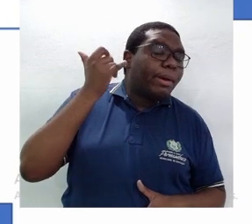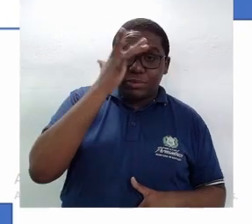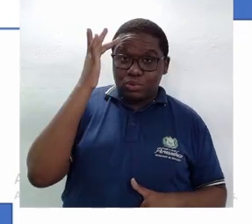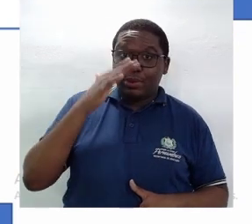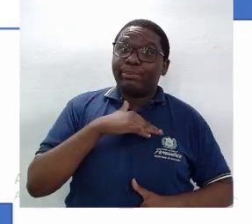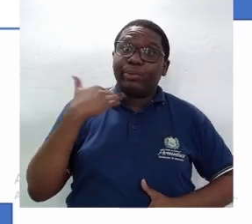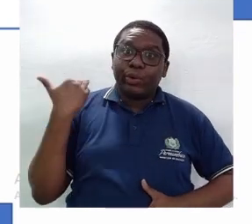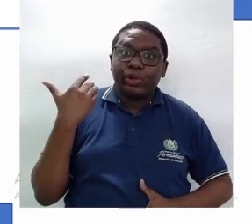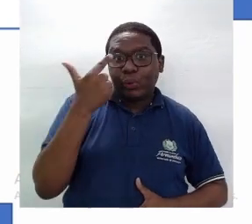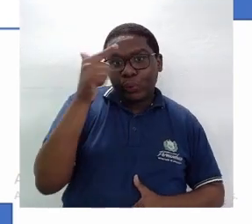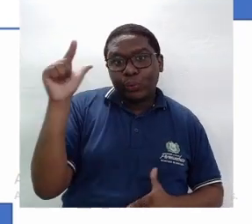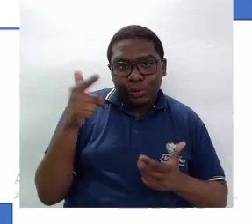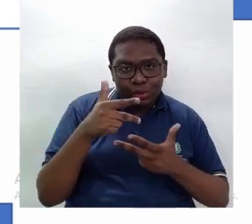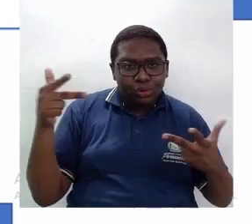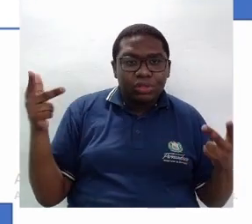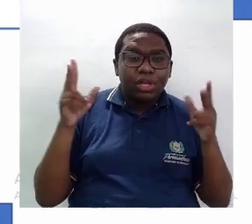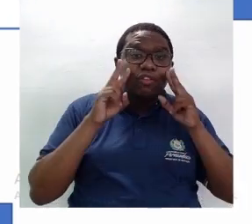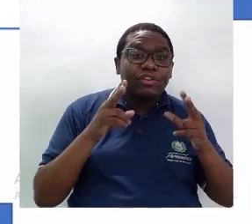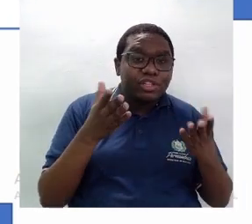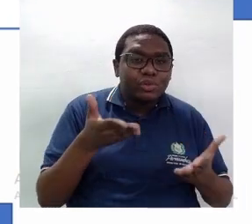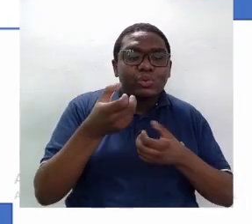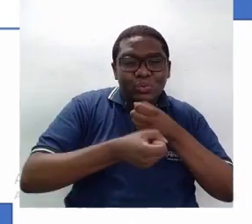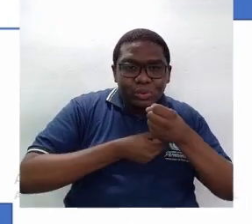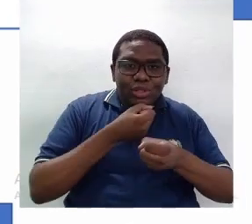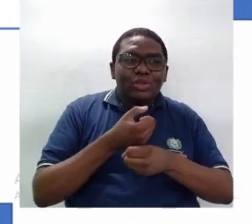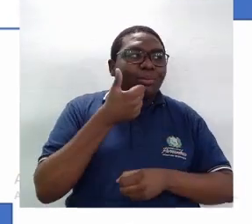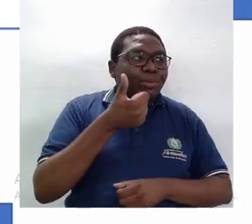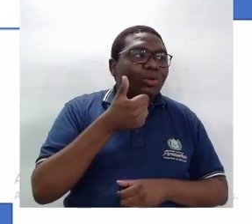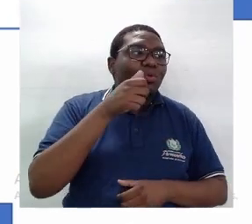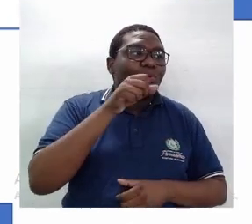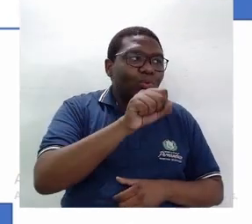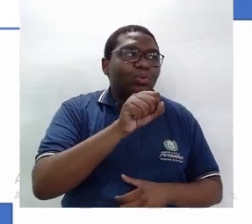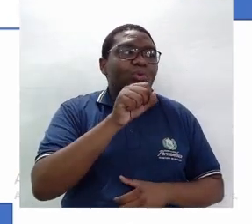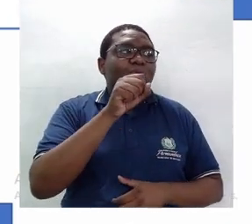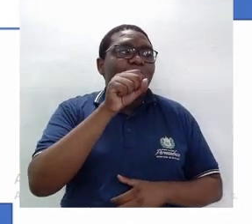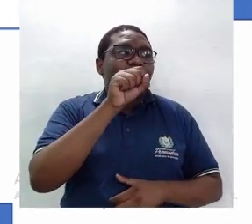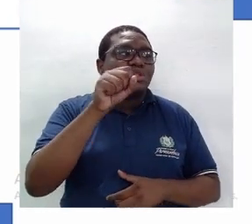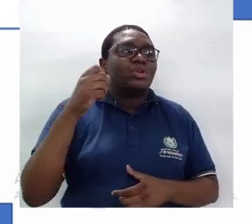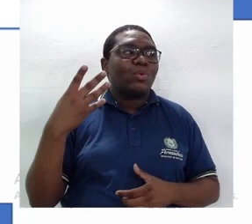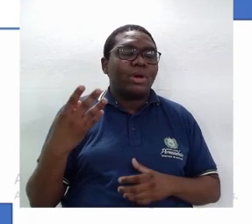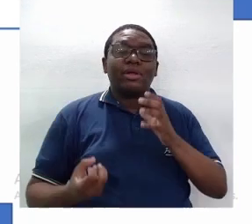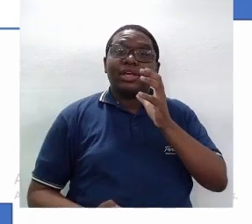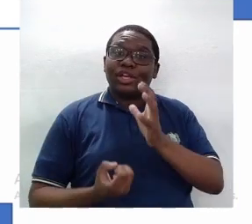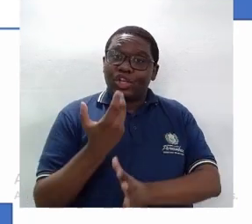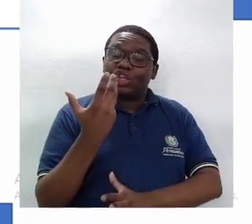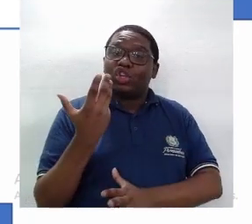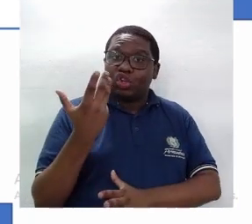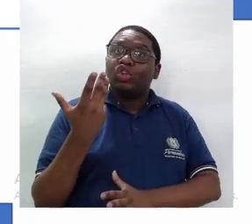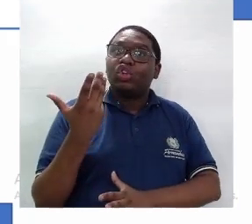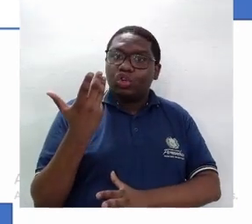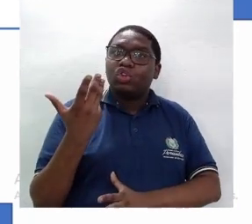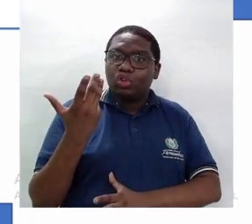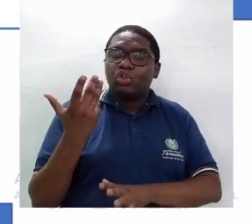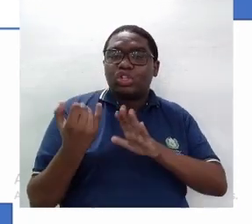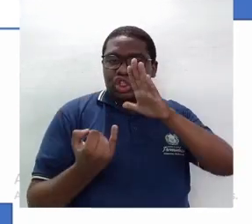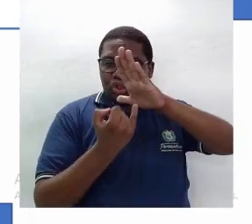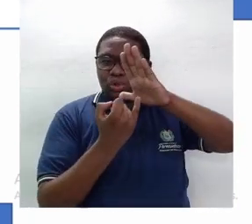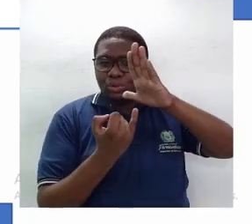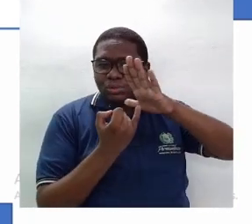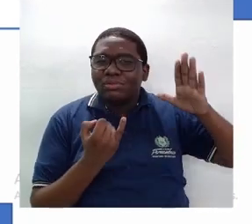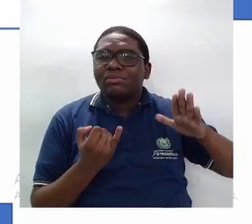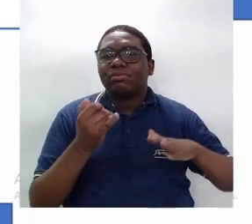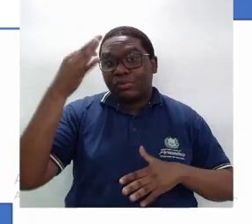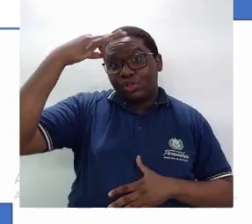coisas. Olhem isso aqui. Em 1884 foi fundada a Federação Espírita Brasileira, que se